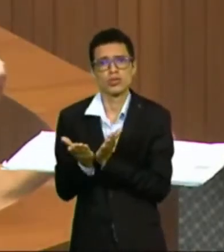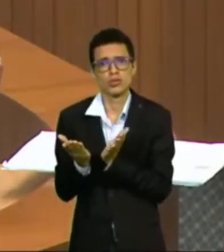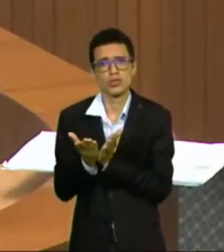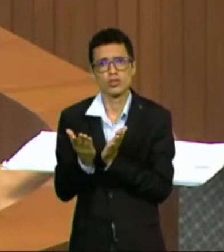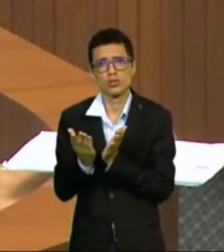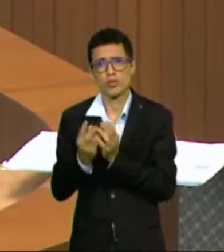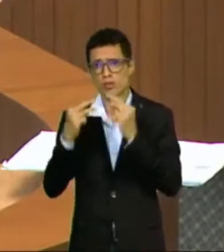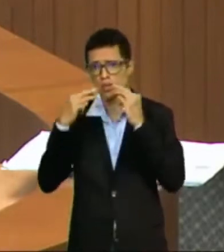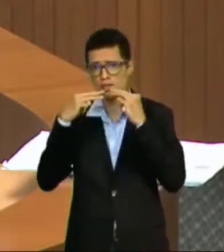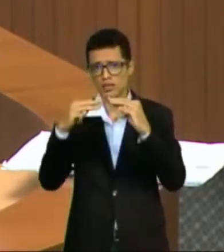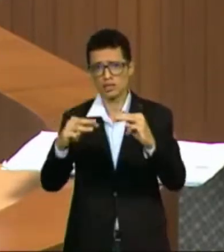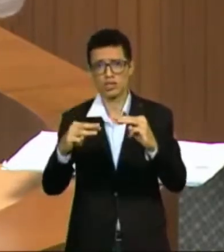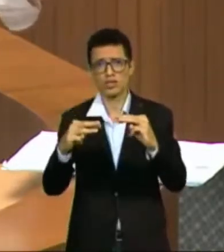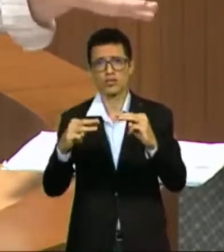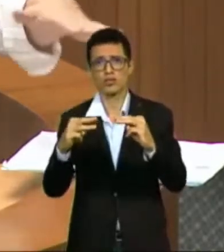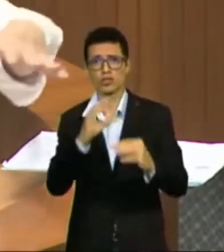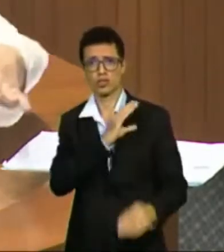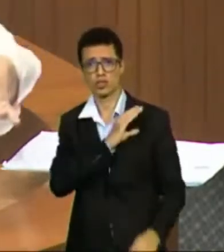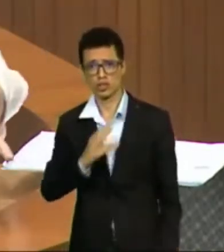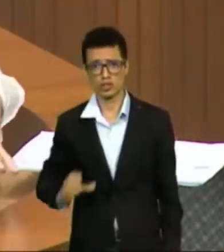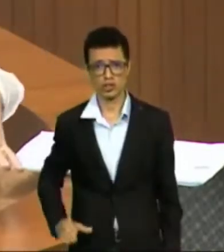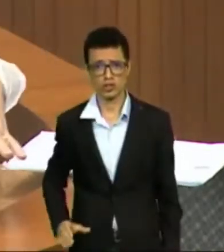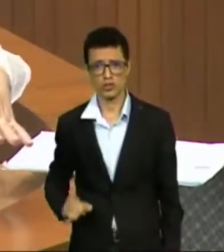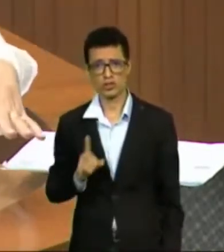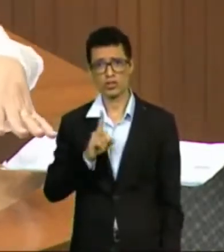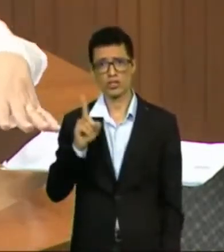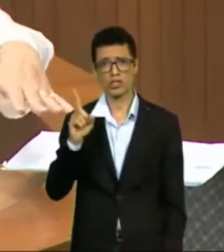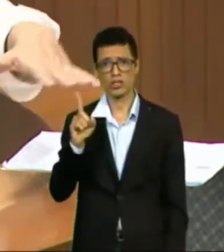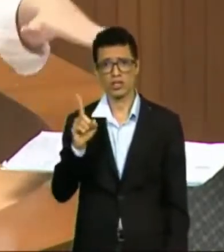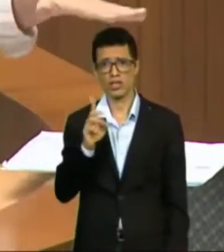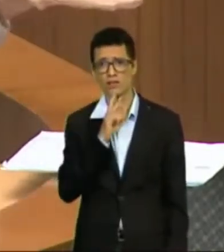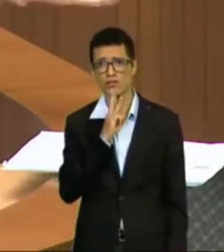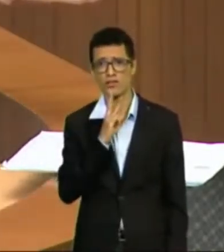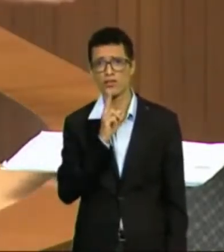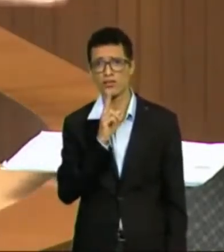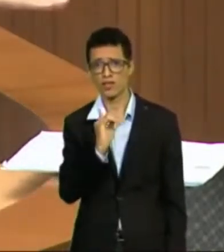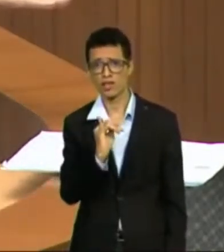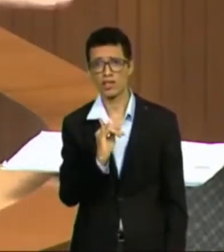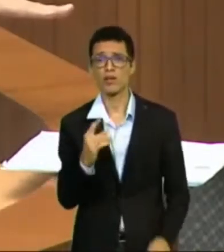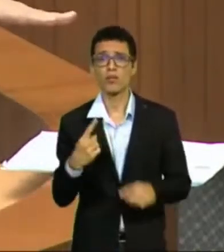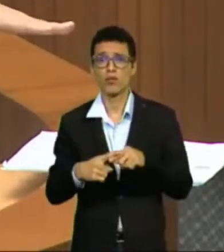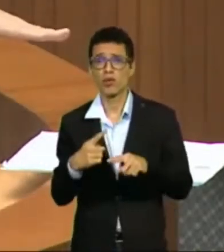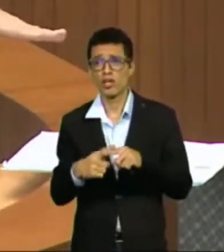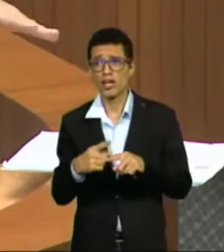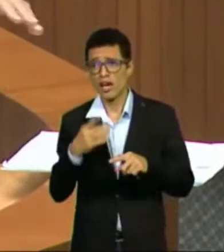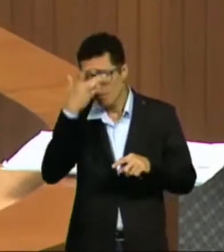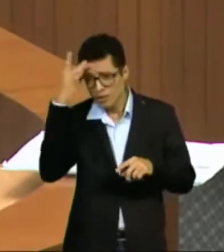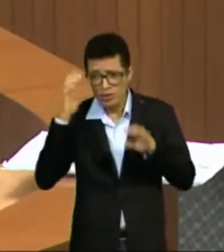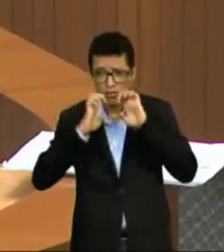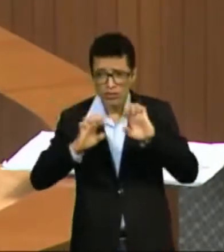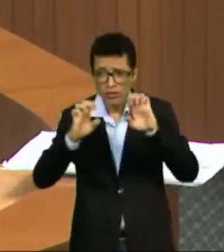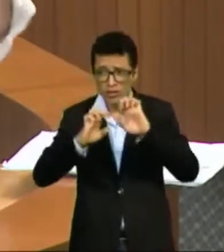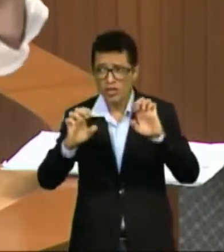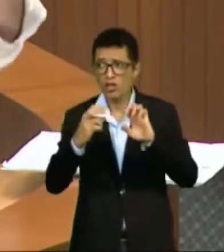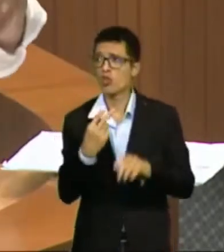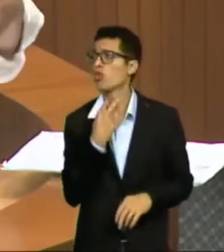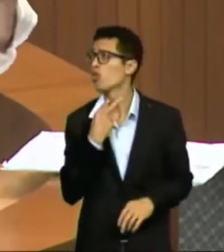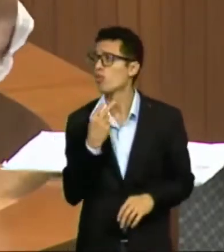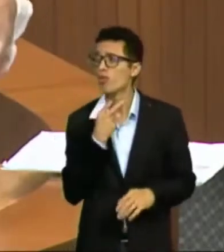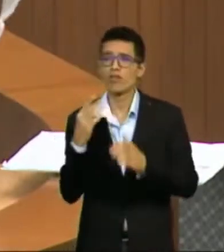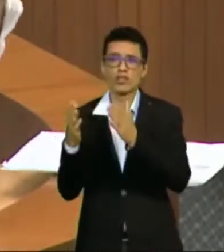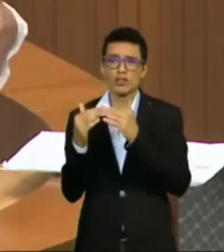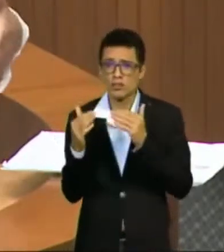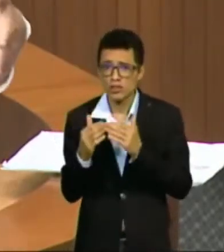município de Viana. Quem for evangelizar não pode fazer o convite, não pode fazer o apelo. Se